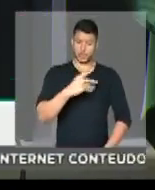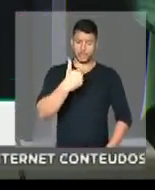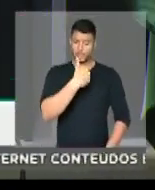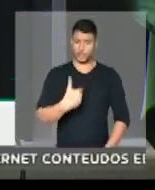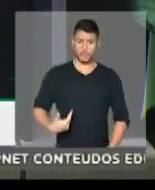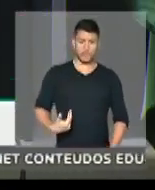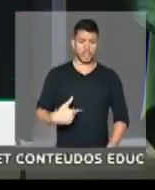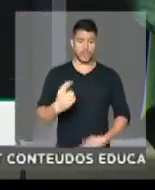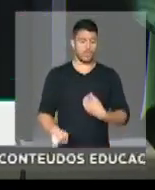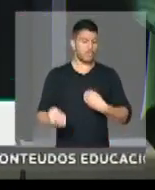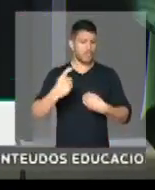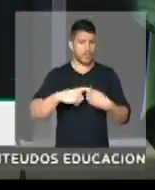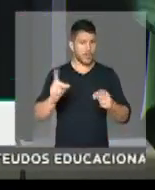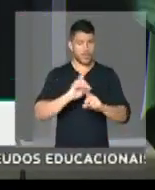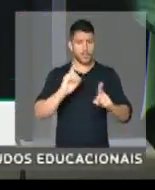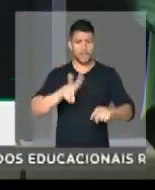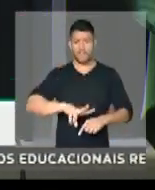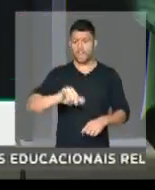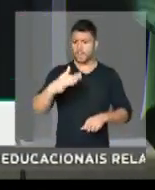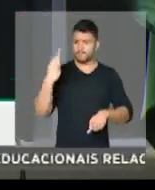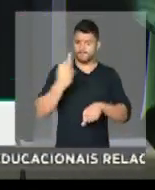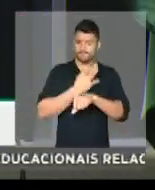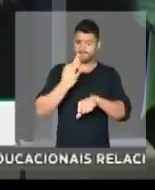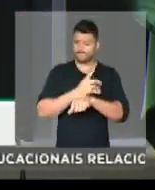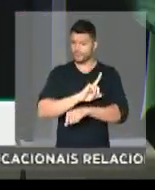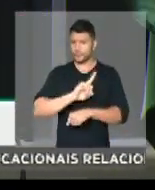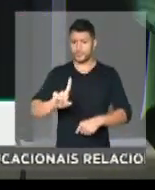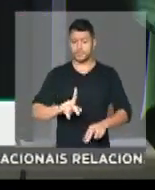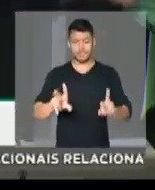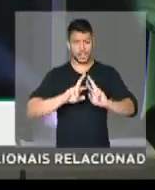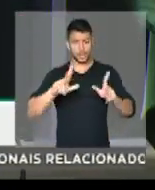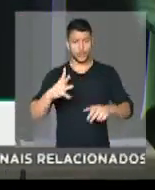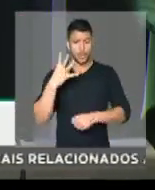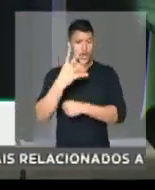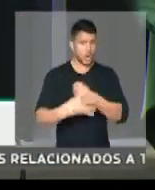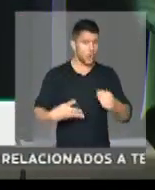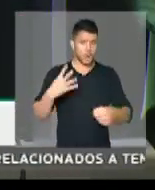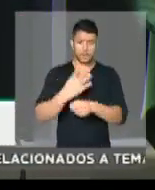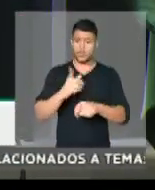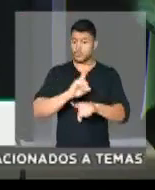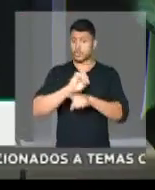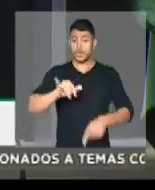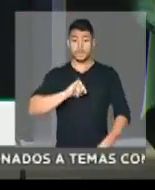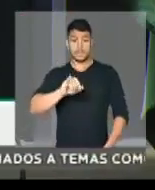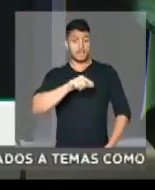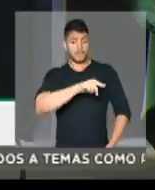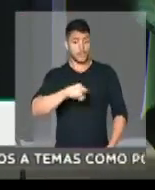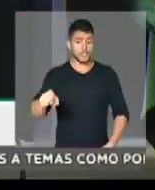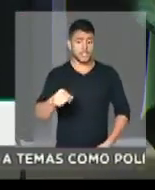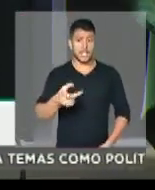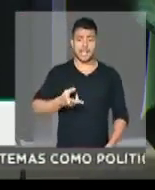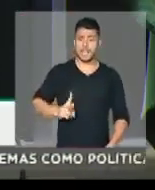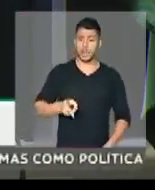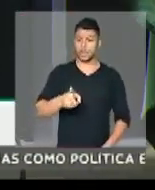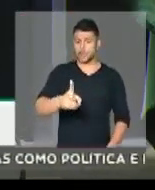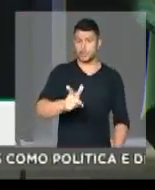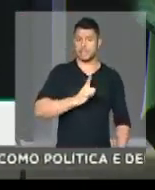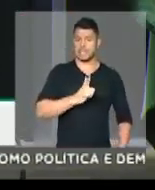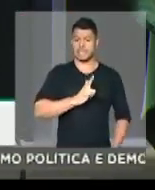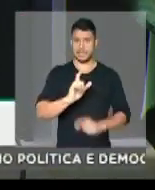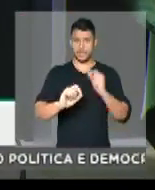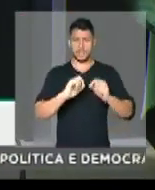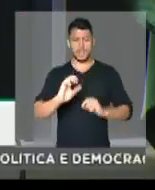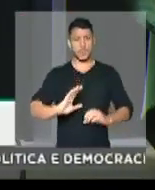não vai prevalecer. Não pense que será um governo de 4 anos se Vossa Excelência continuar, Bolsonaro, adotando